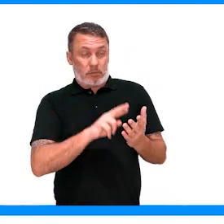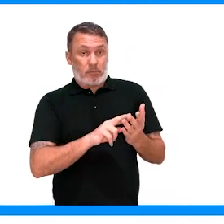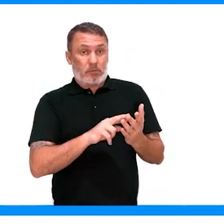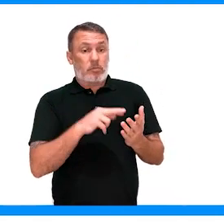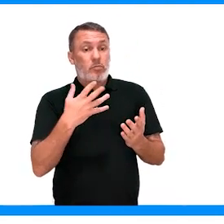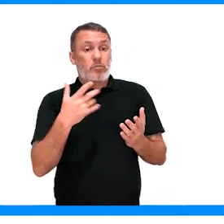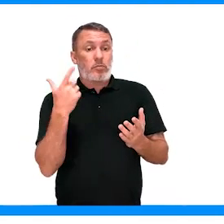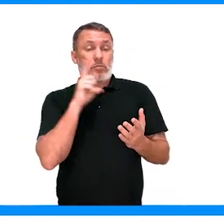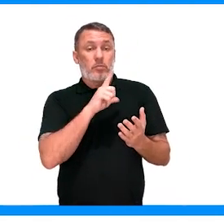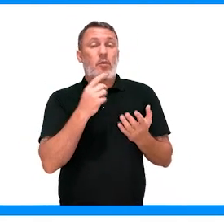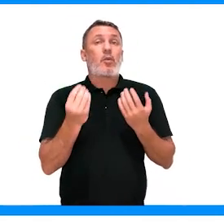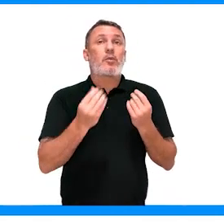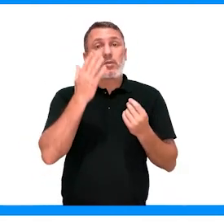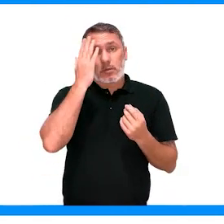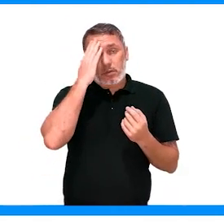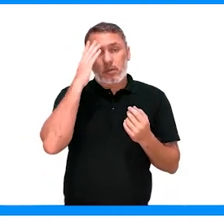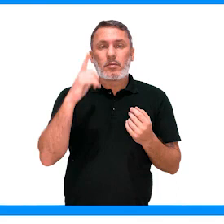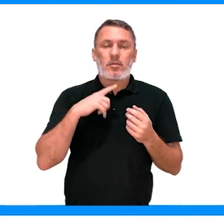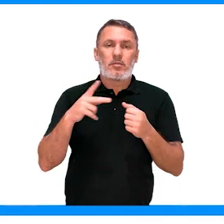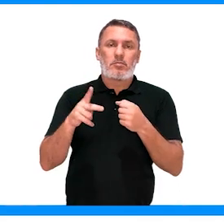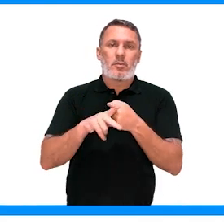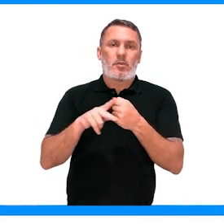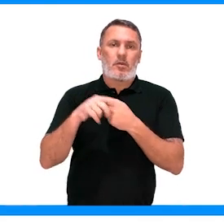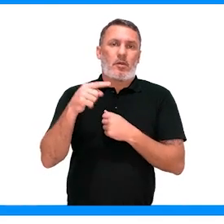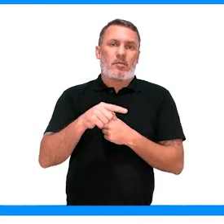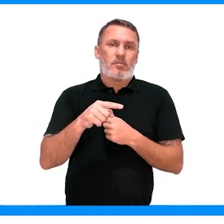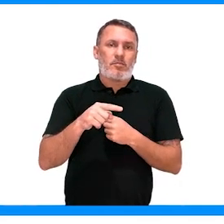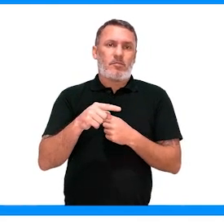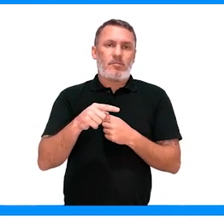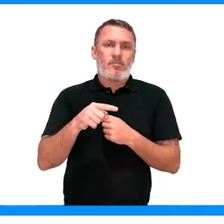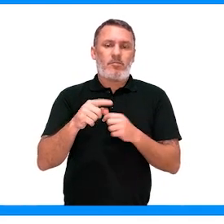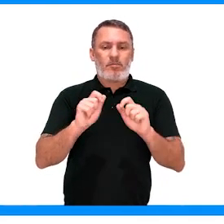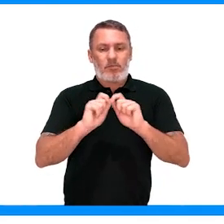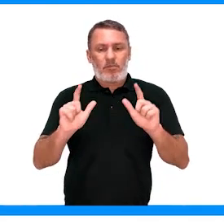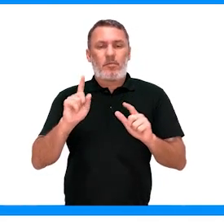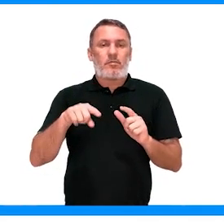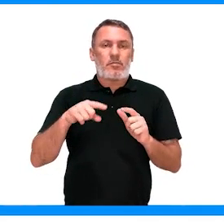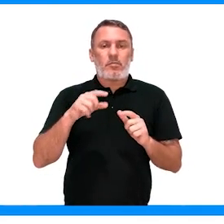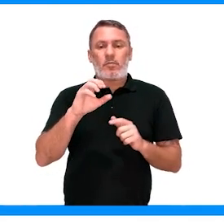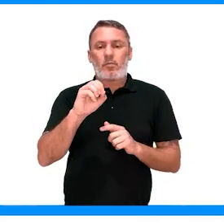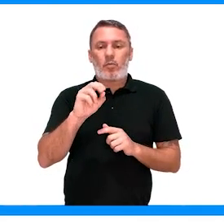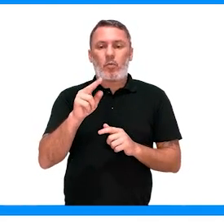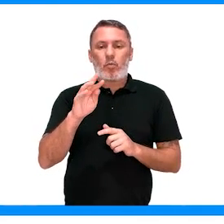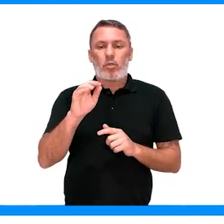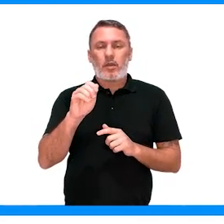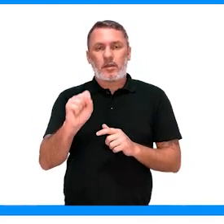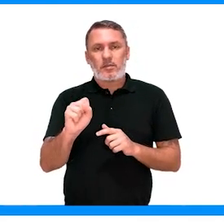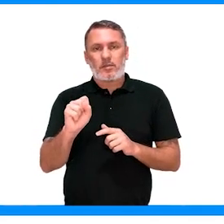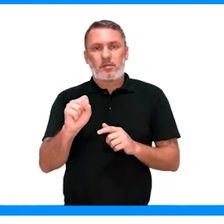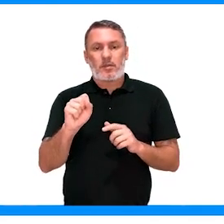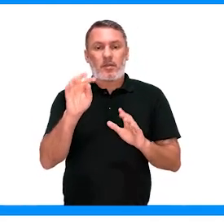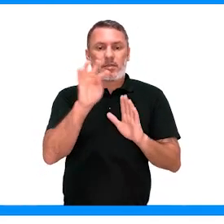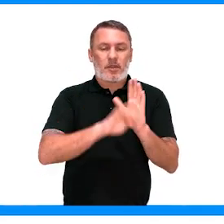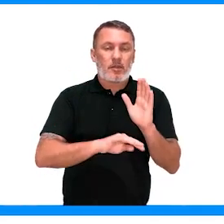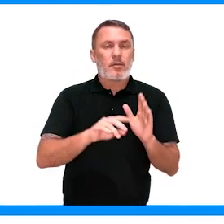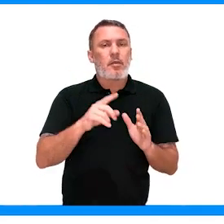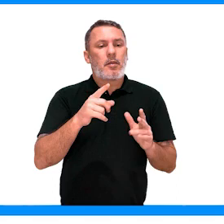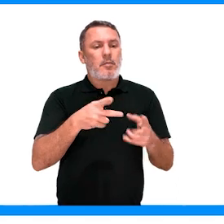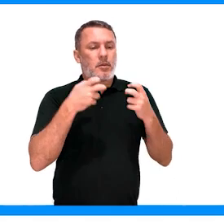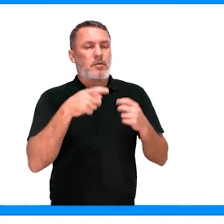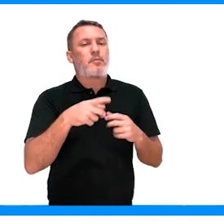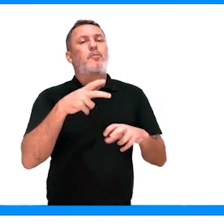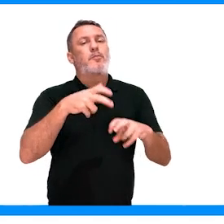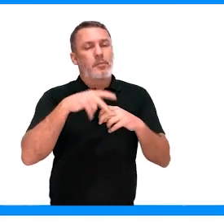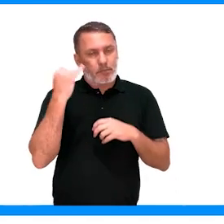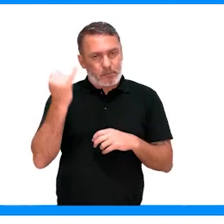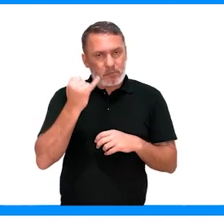candidato só poderia conseguir através desse pronome aí, porque ela falava nosotras durante o texto. Só aí ele